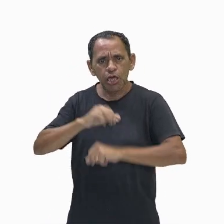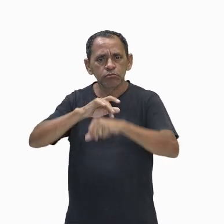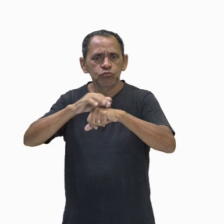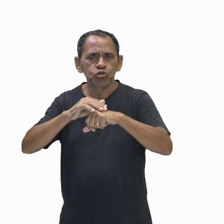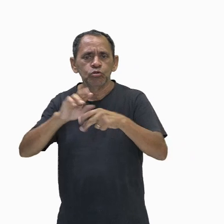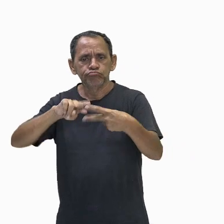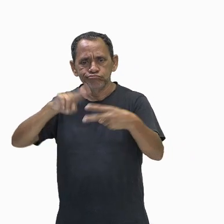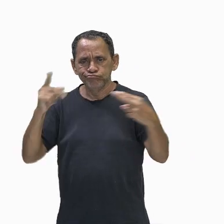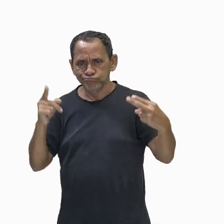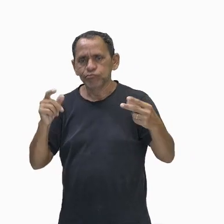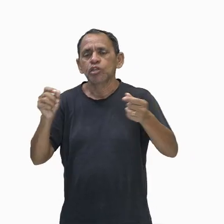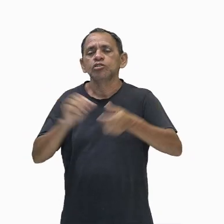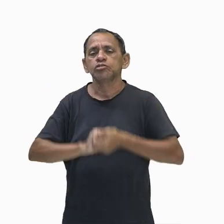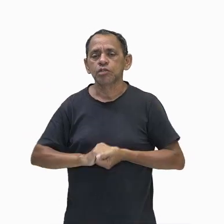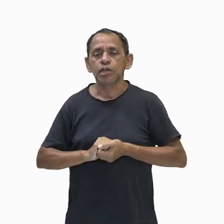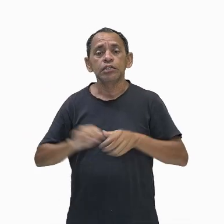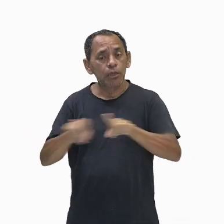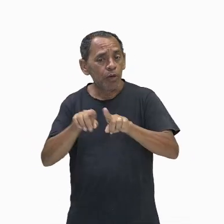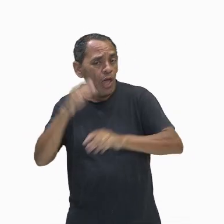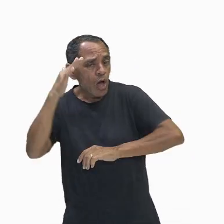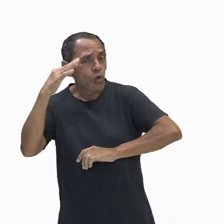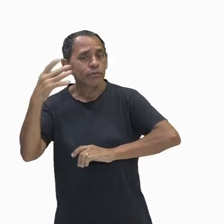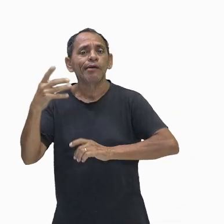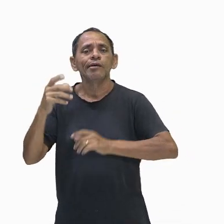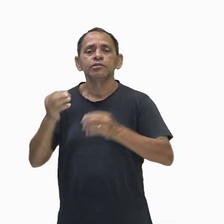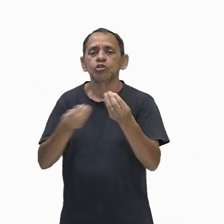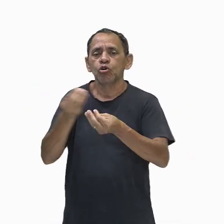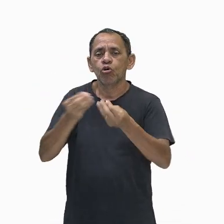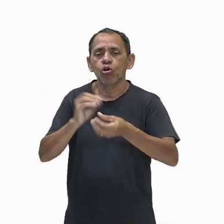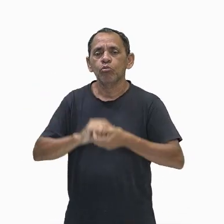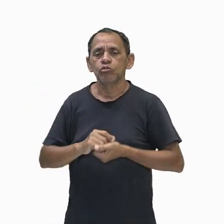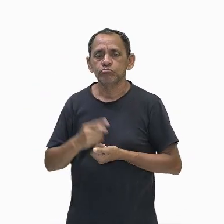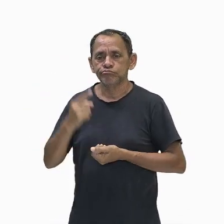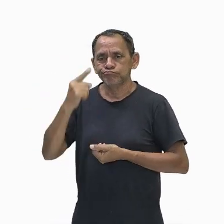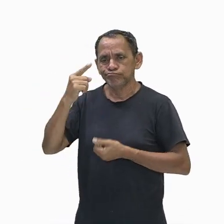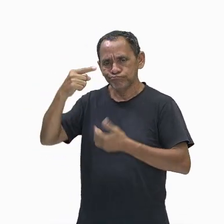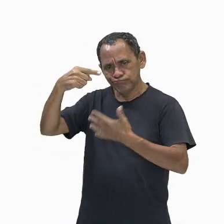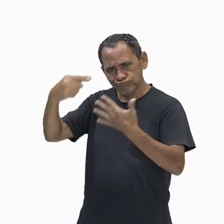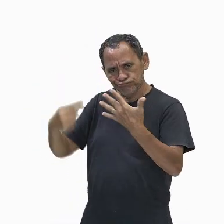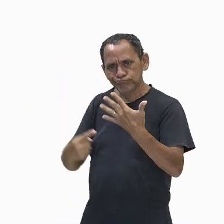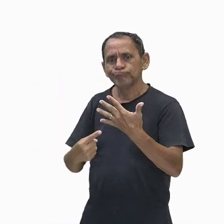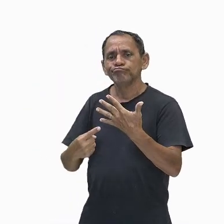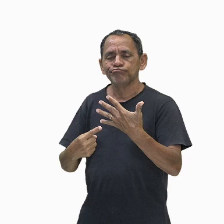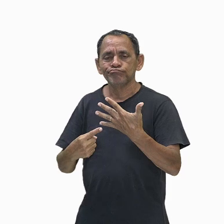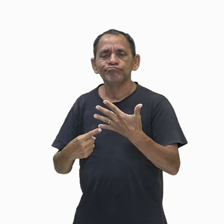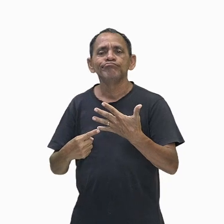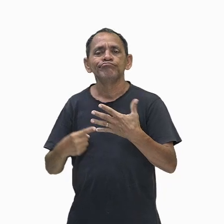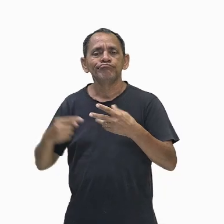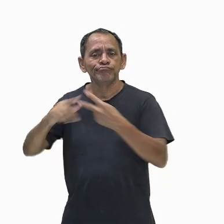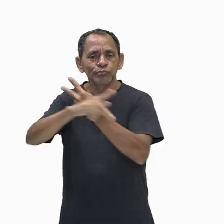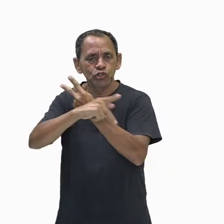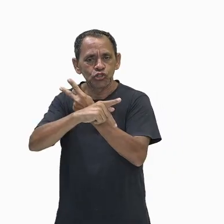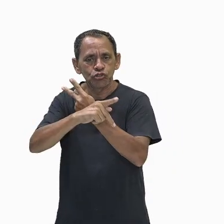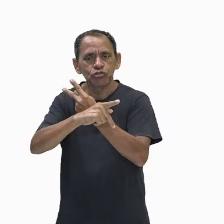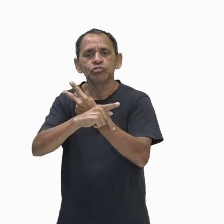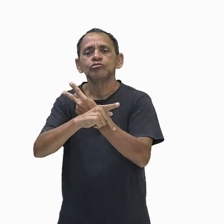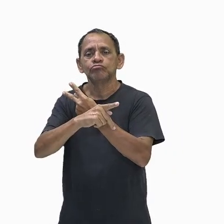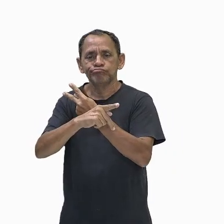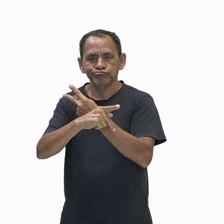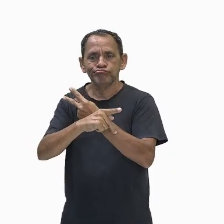genéticas, como acontece, por exemplo, na trissomia do cromossomo 21 para a síndrome de Down, por